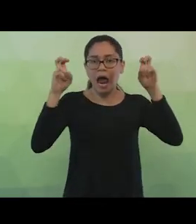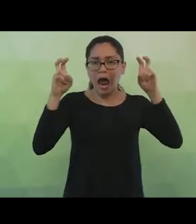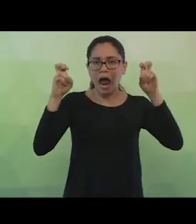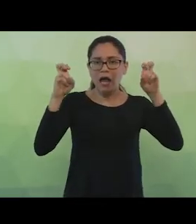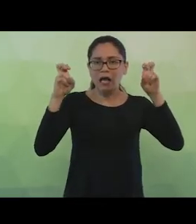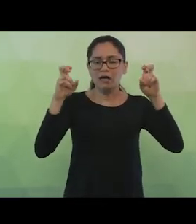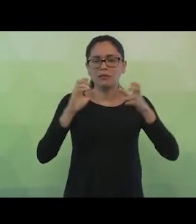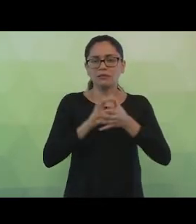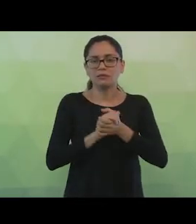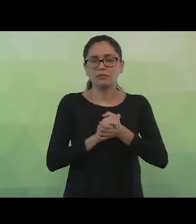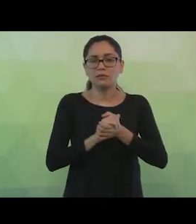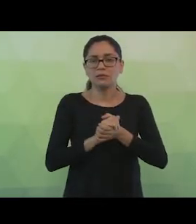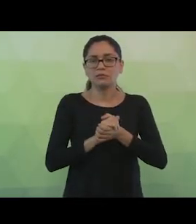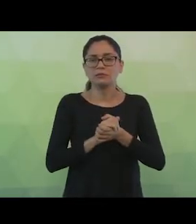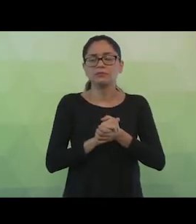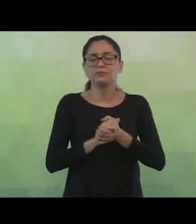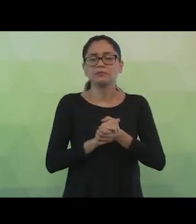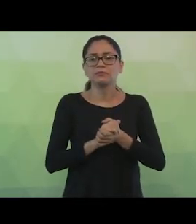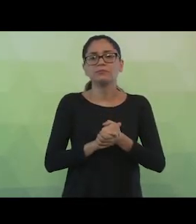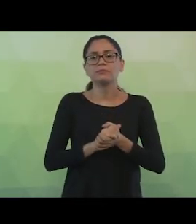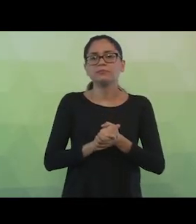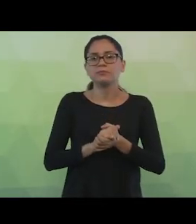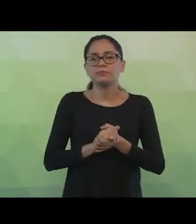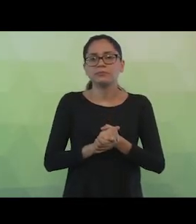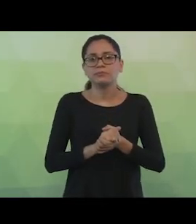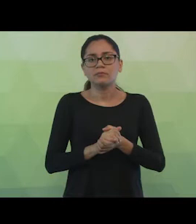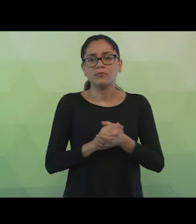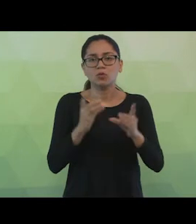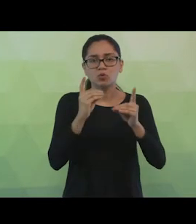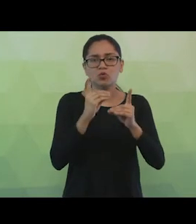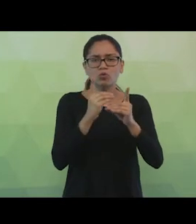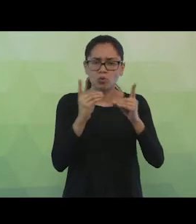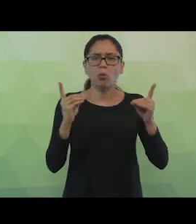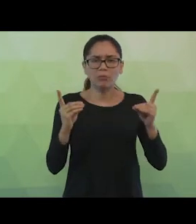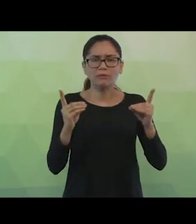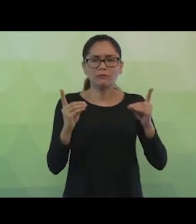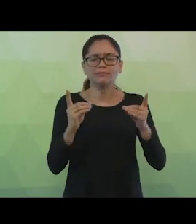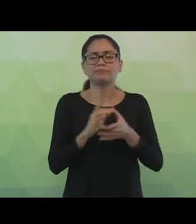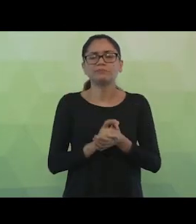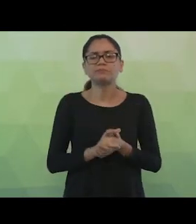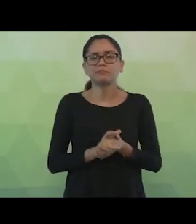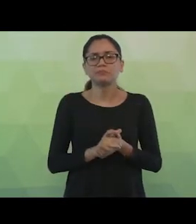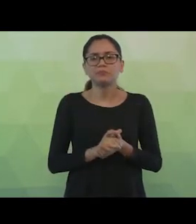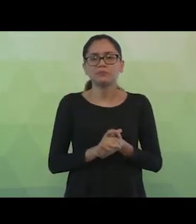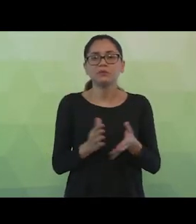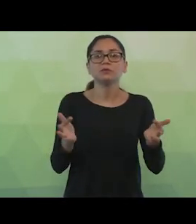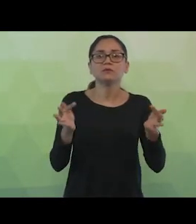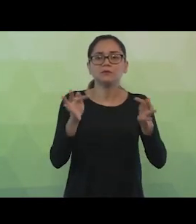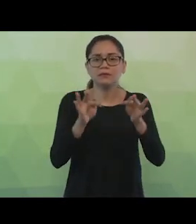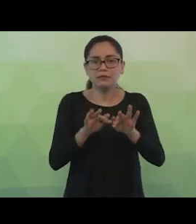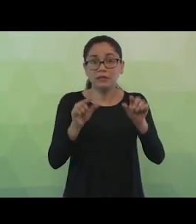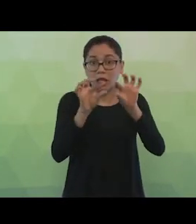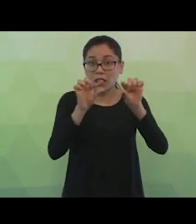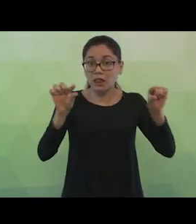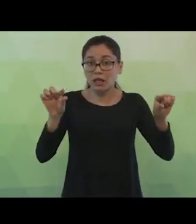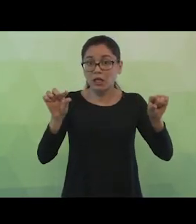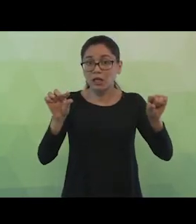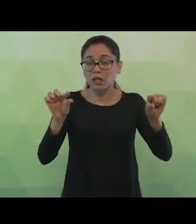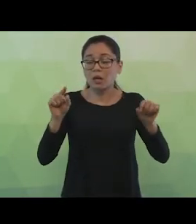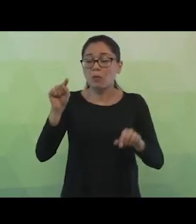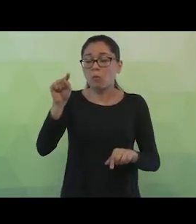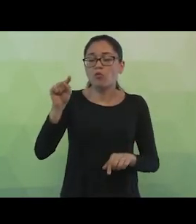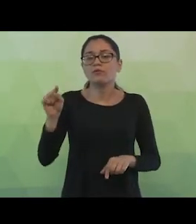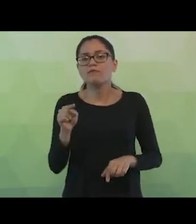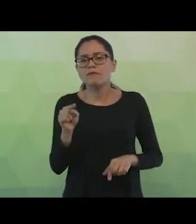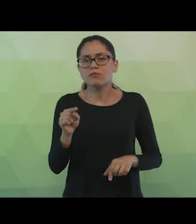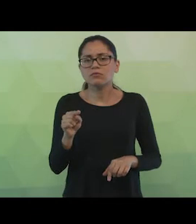aspas duplas, como queiram chamar, e a linha vai ser finalizada com ponto e